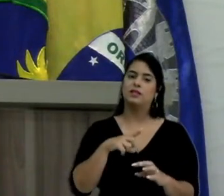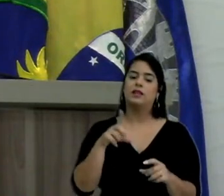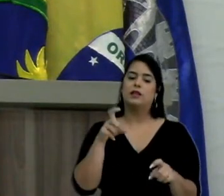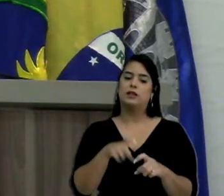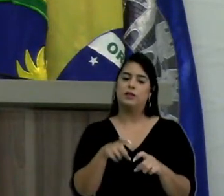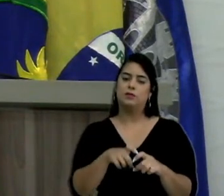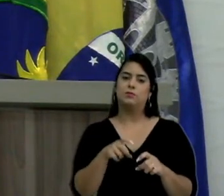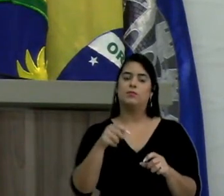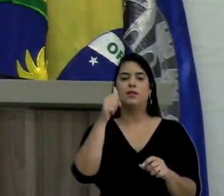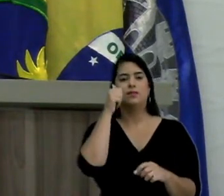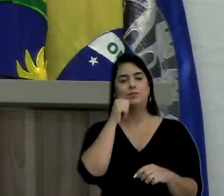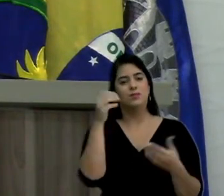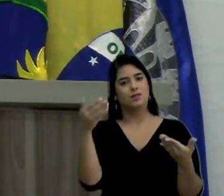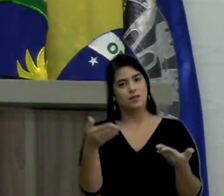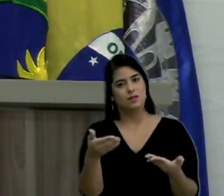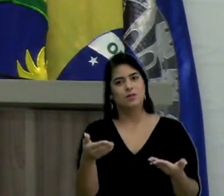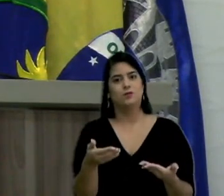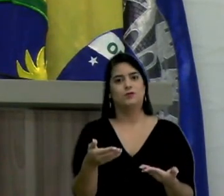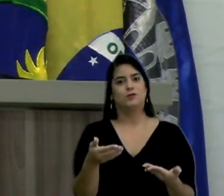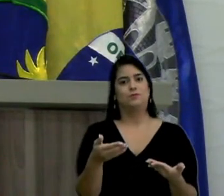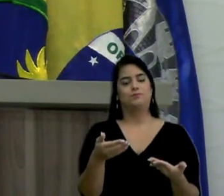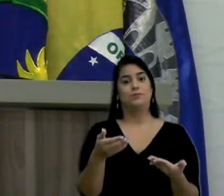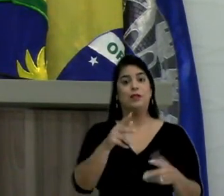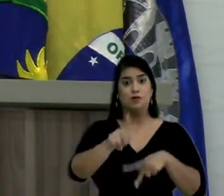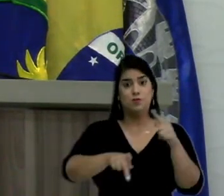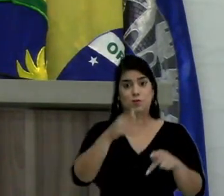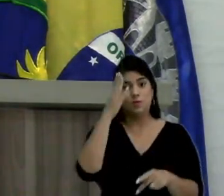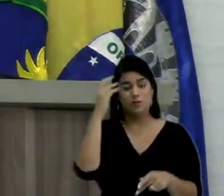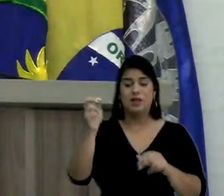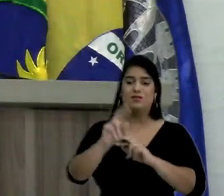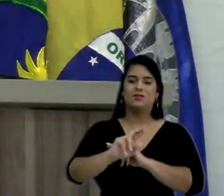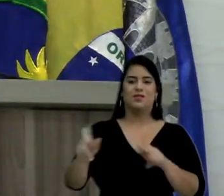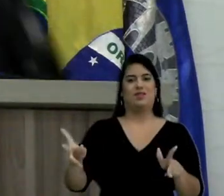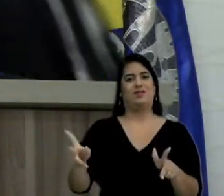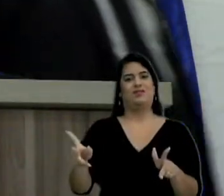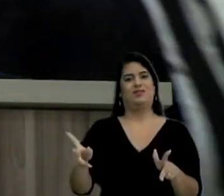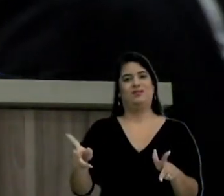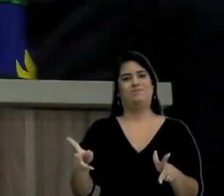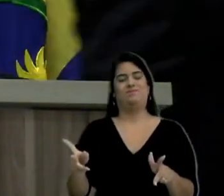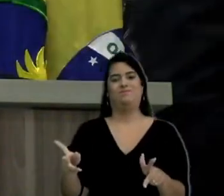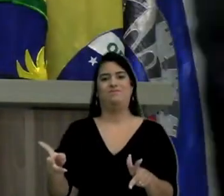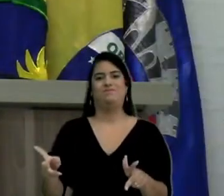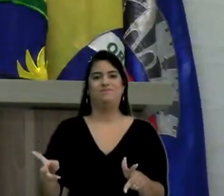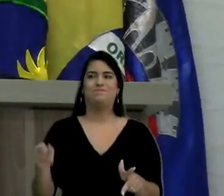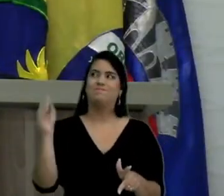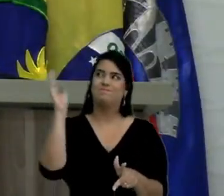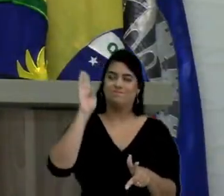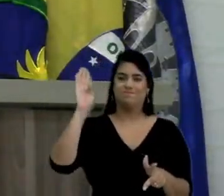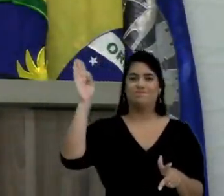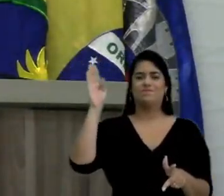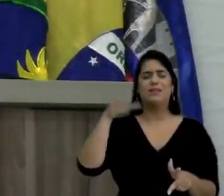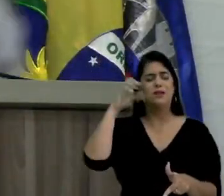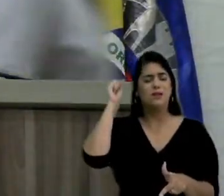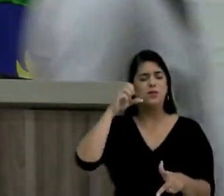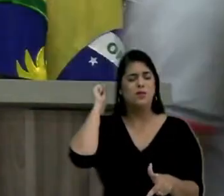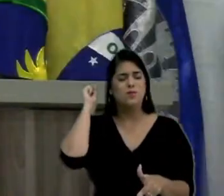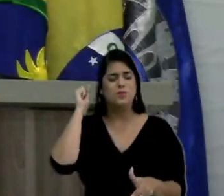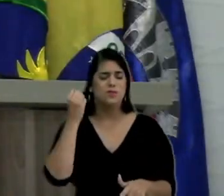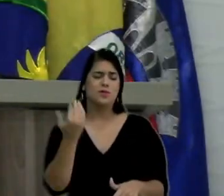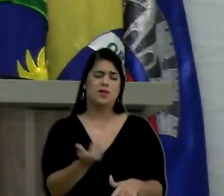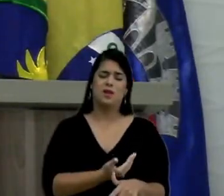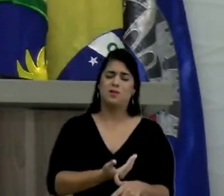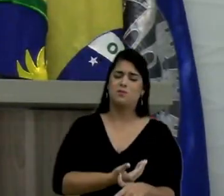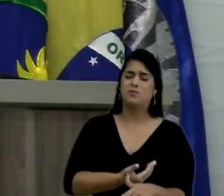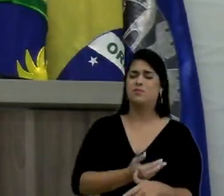diferença que tem hoje e que deantes muitas vezes a gente escuta colegas aqui se debatendo debatendo mas as